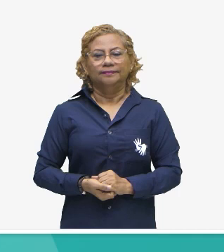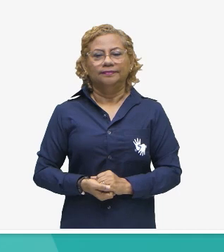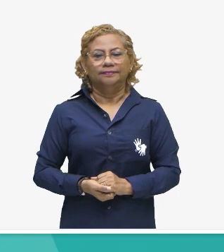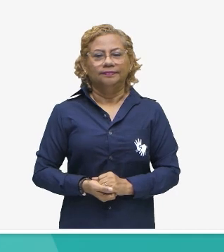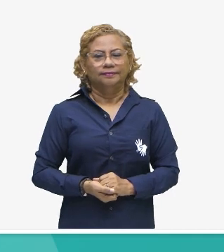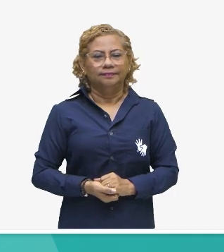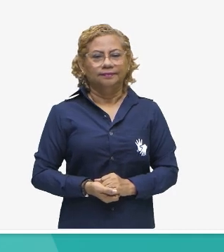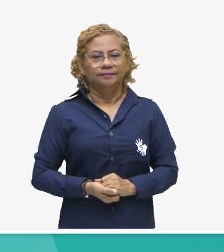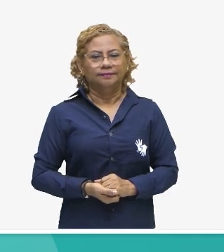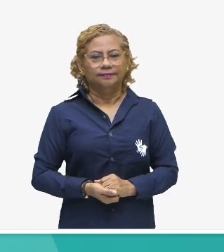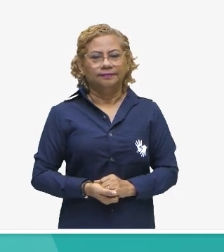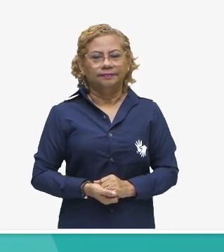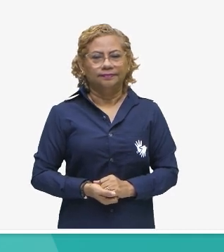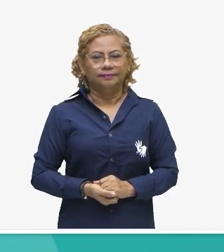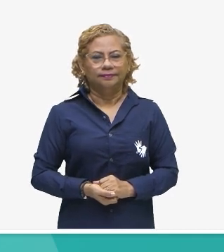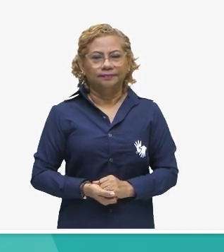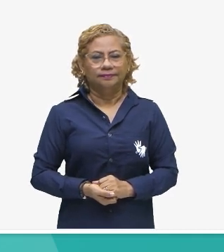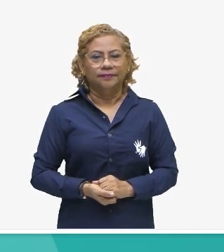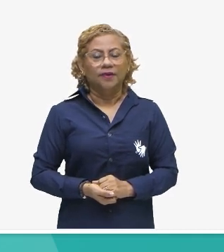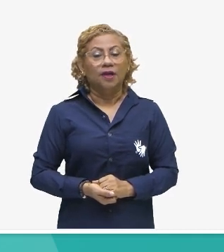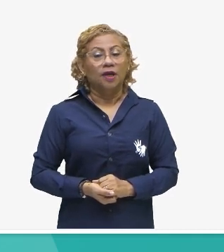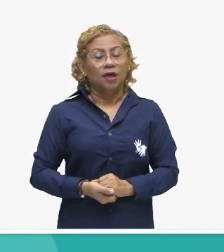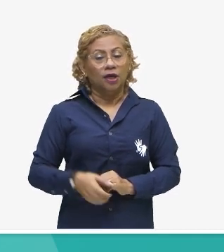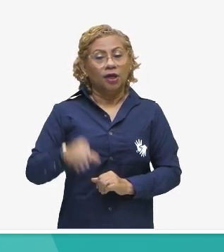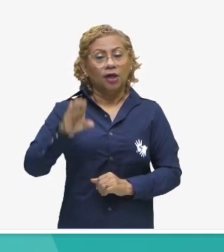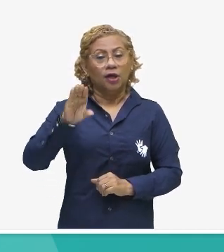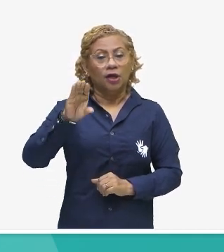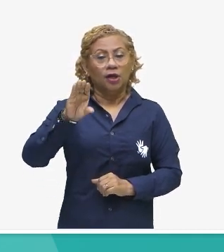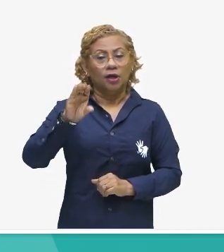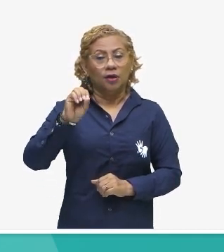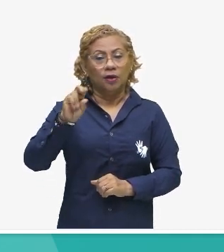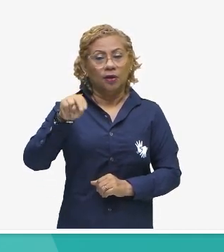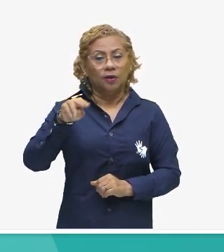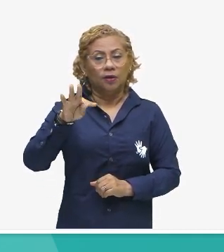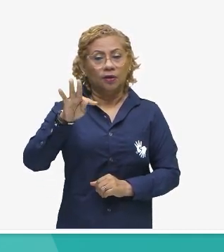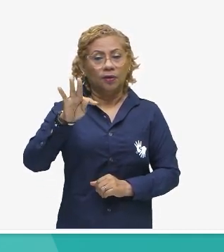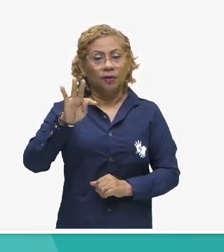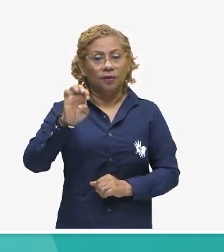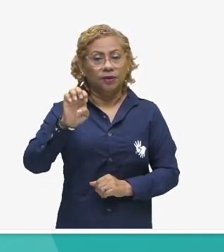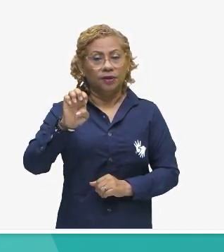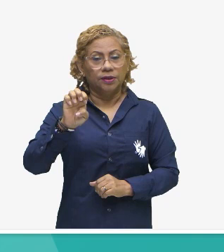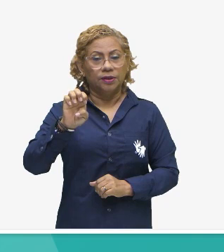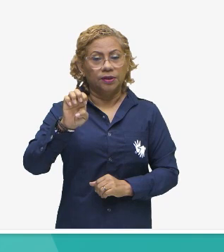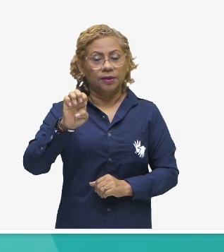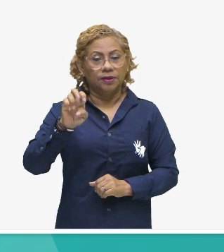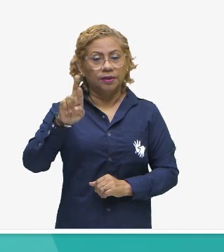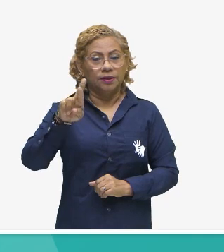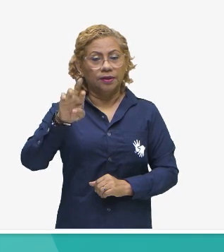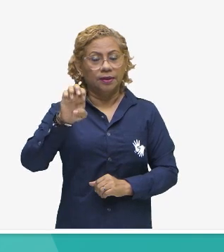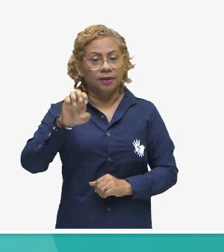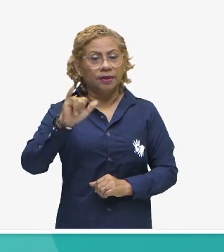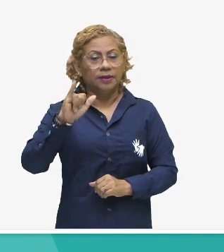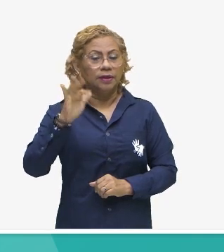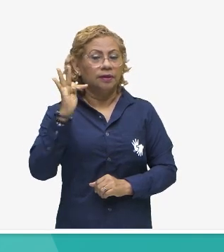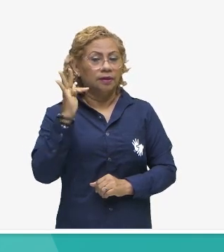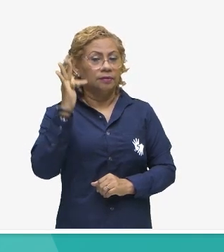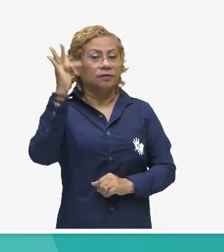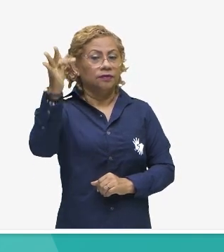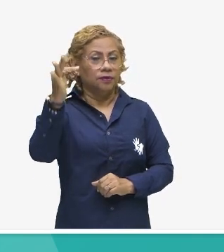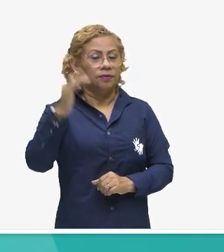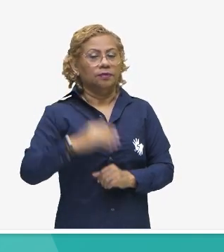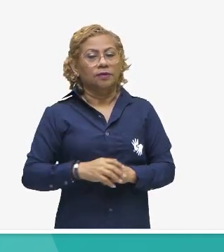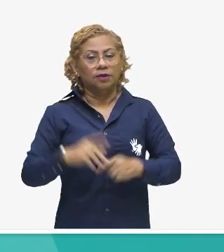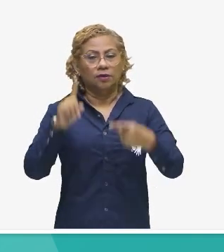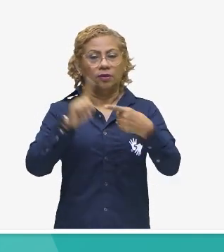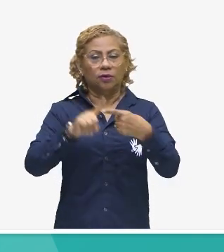e não te contarei futuramente. Portanto, não fique, né, mais me importunando, porque